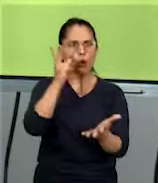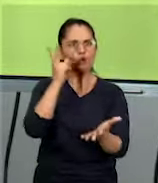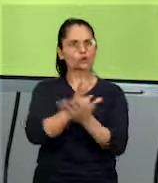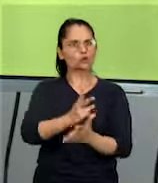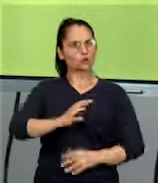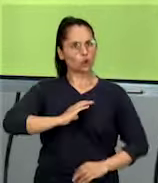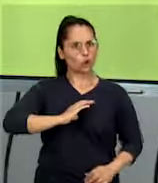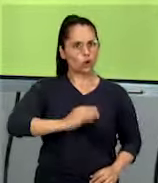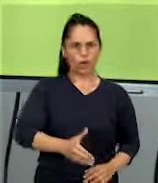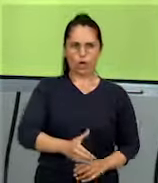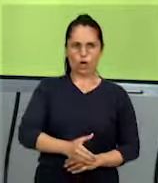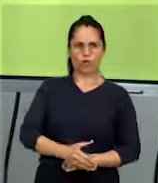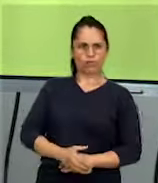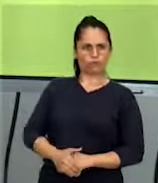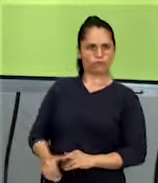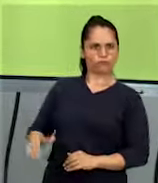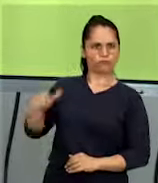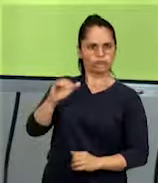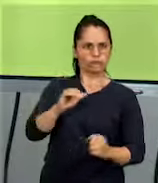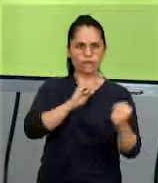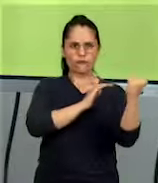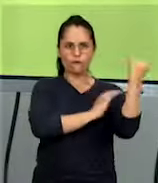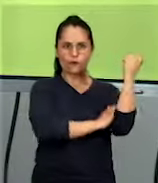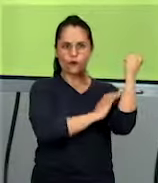continuam valentes e valorosos.